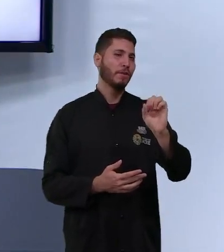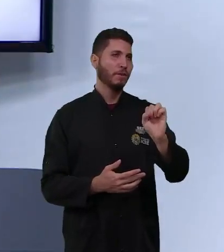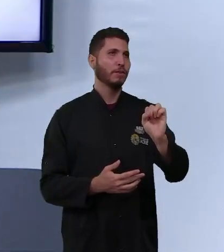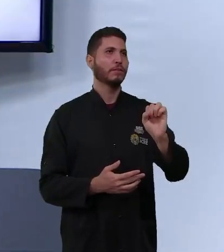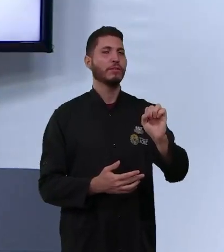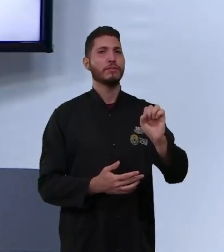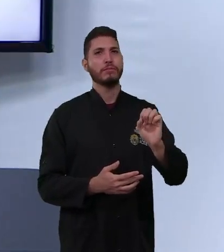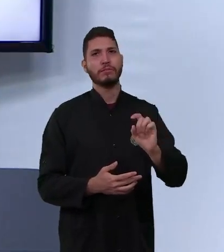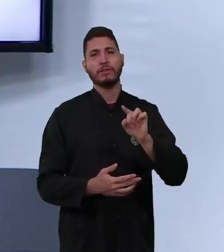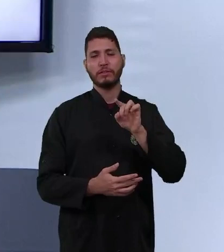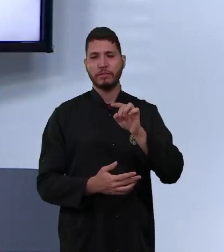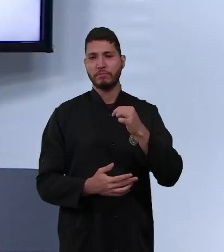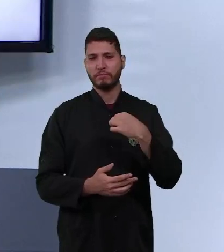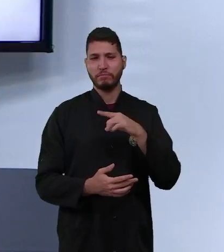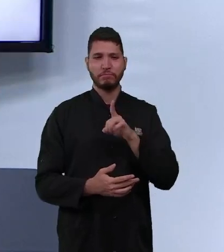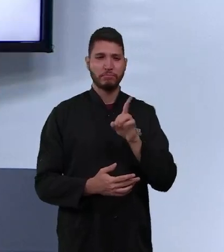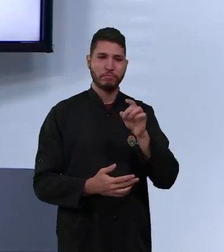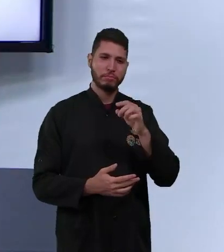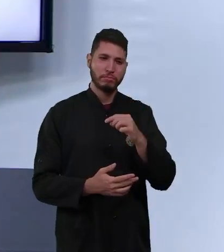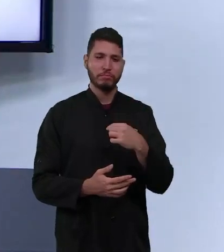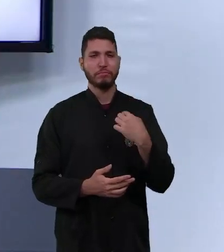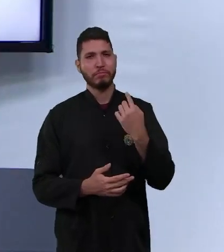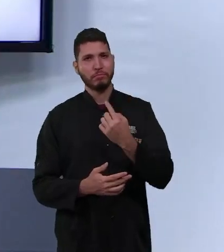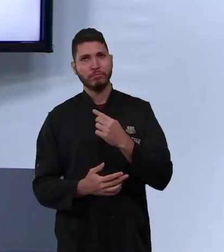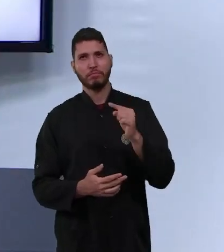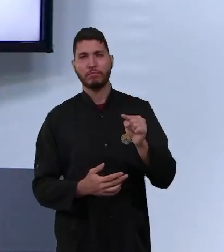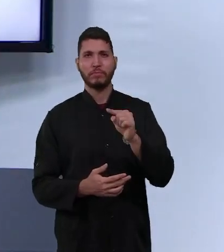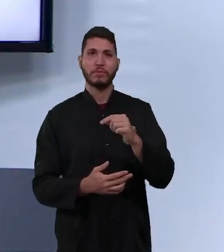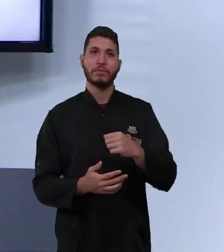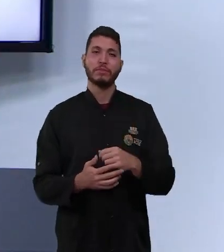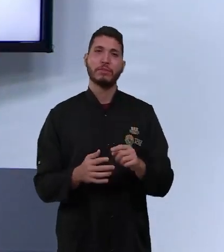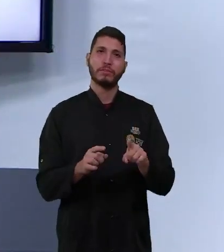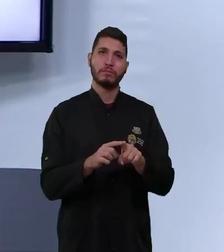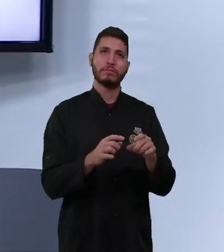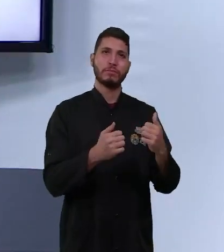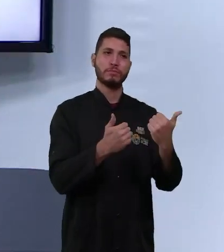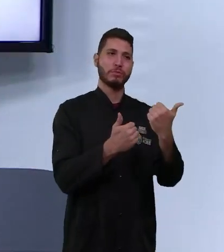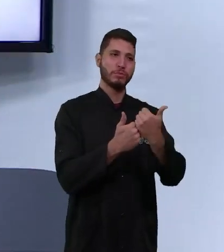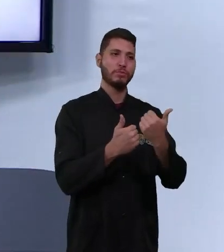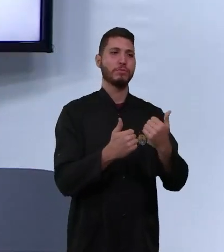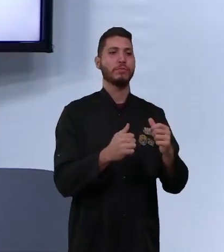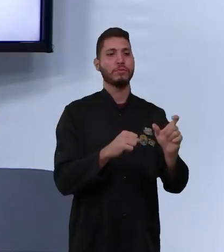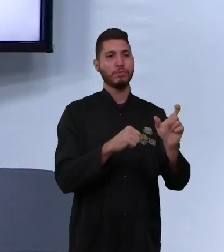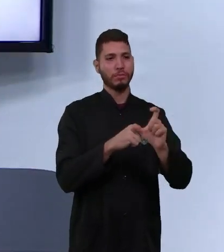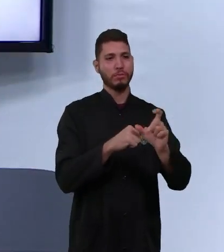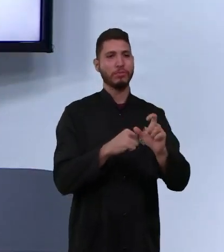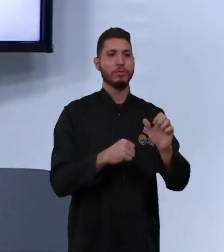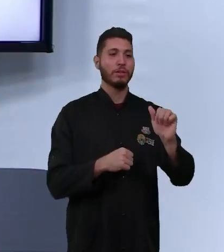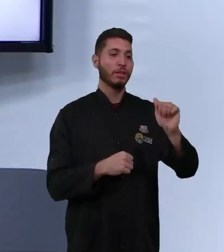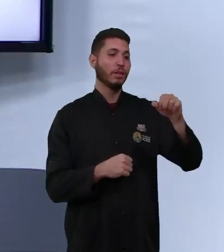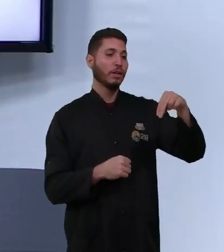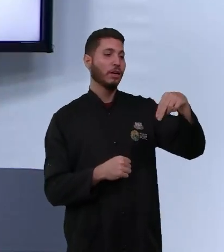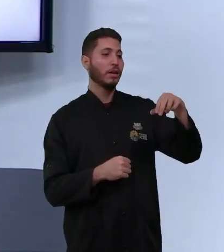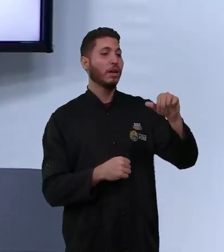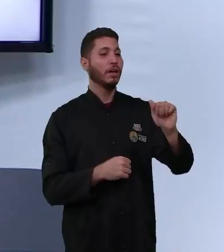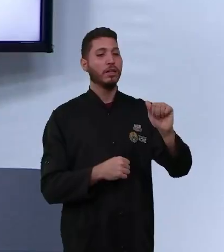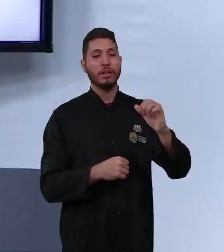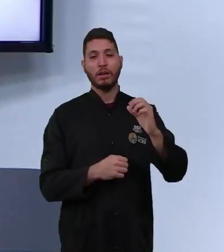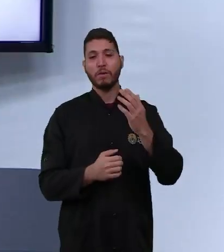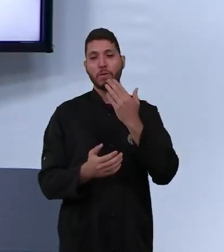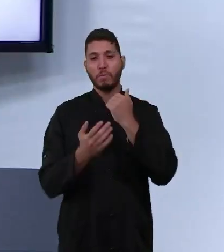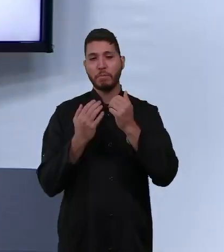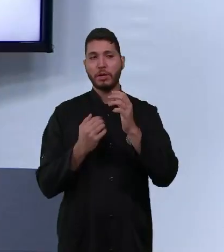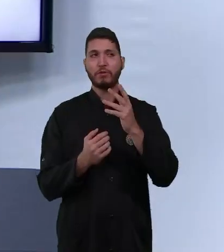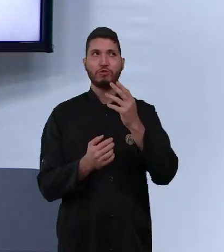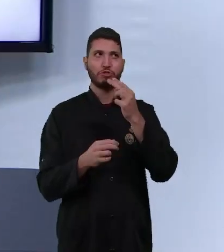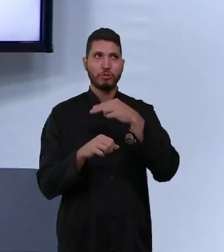para substituir os substantivos. Por exemplo, Ana comeu chocolate. Para que eu não repita a palavra